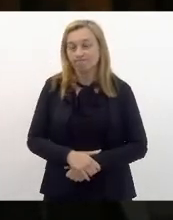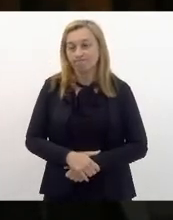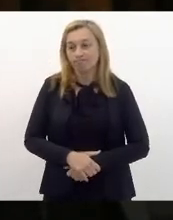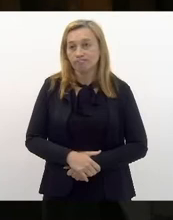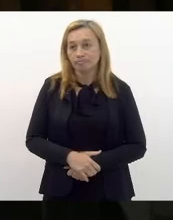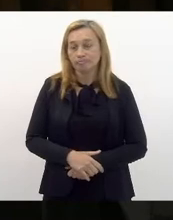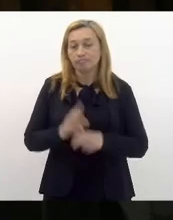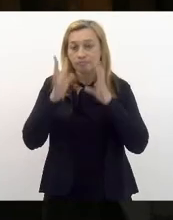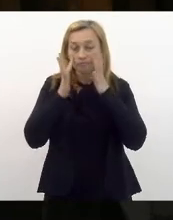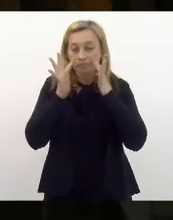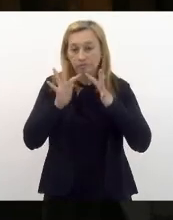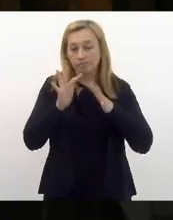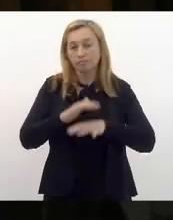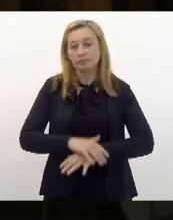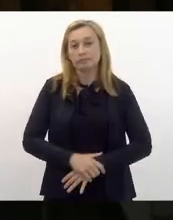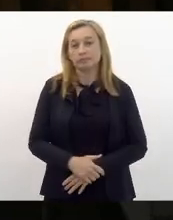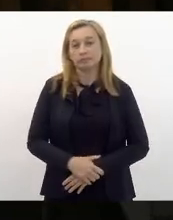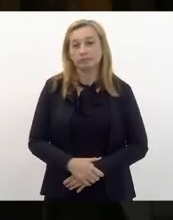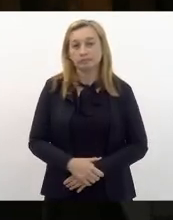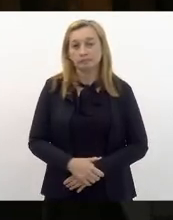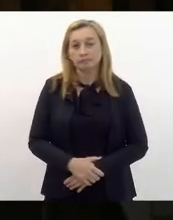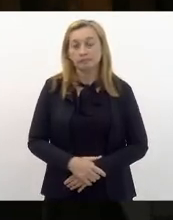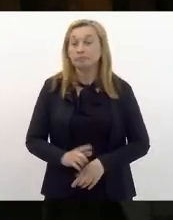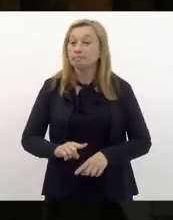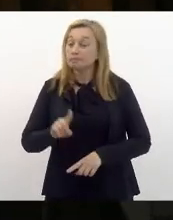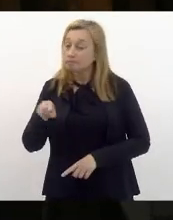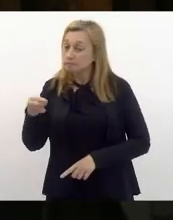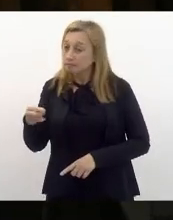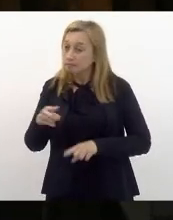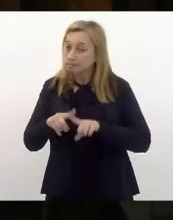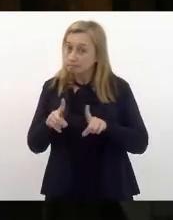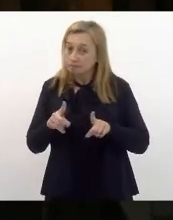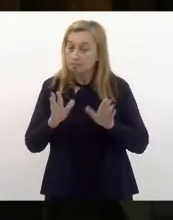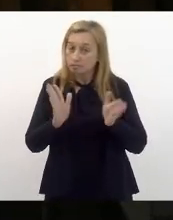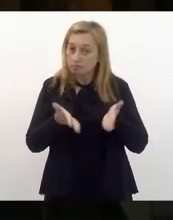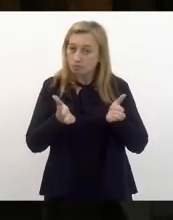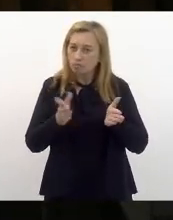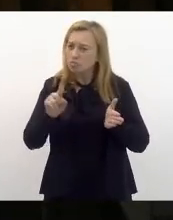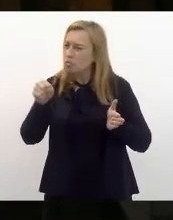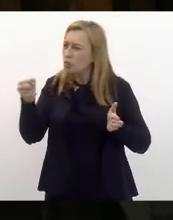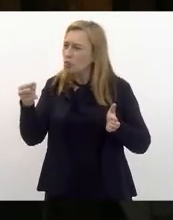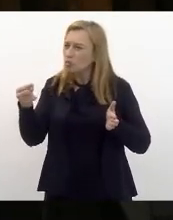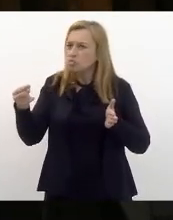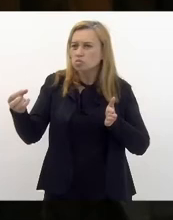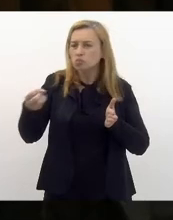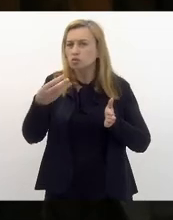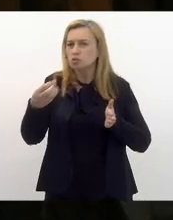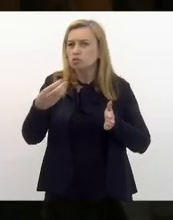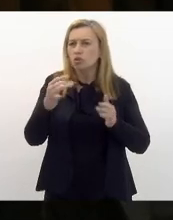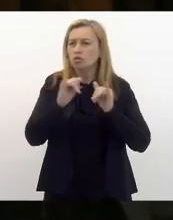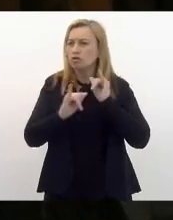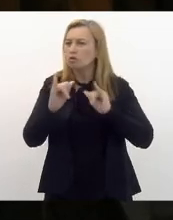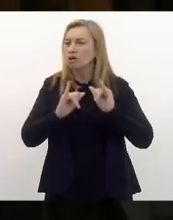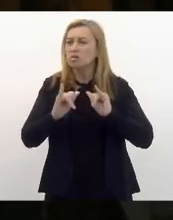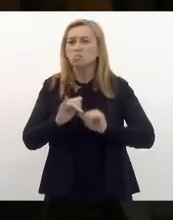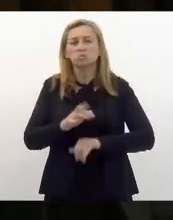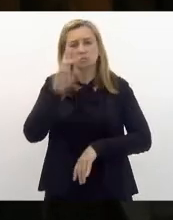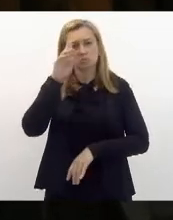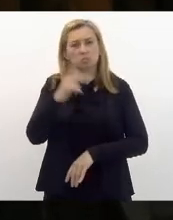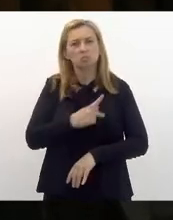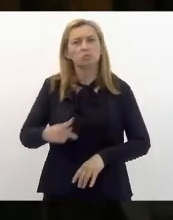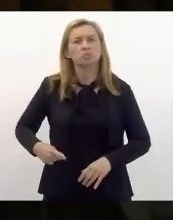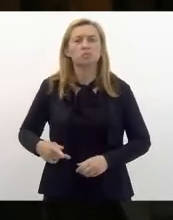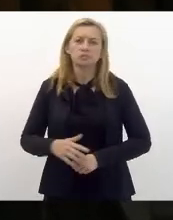um alerta é mas a partir de hoje tem outro dado novo senhora presidente